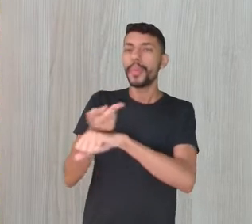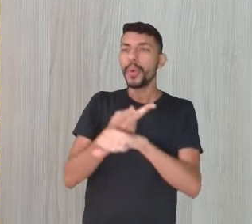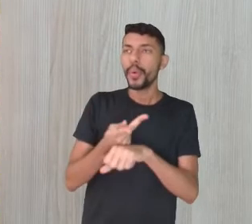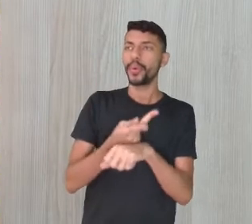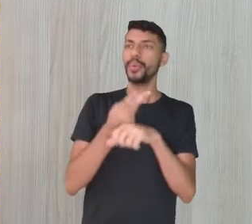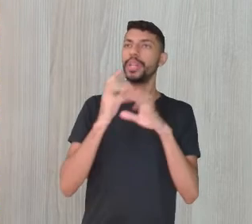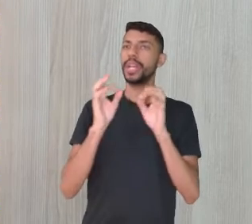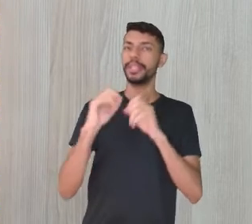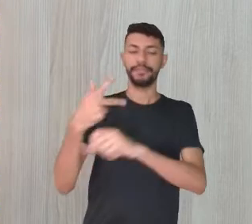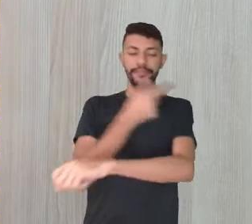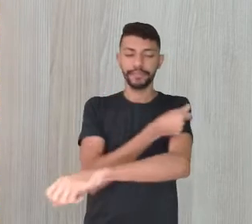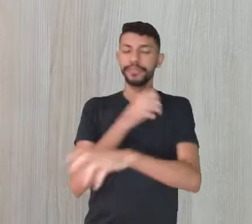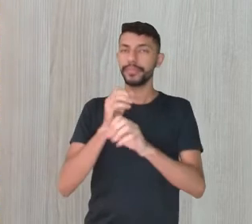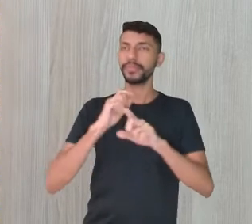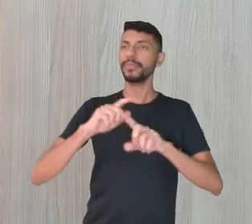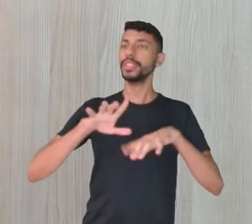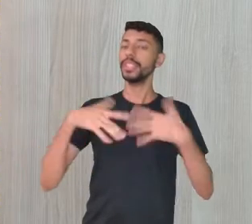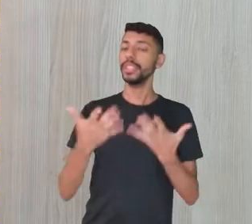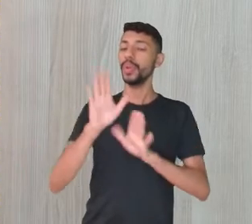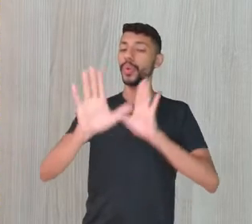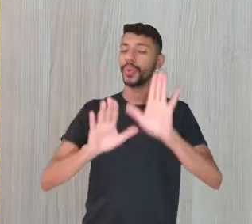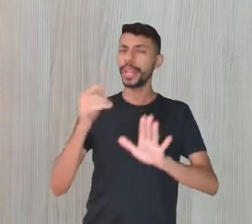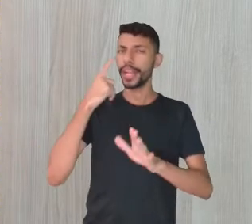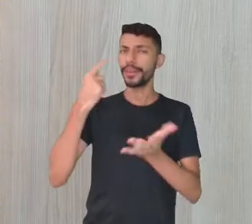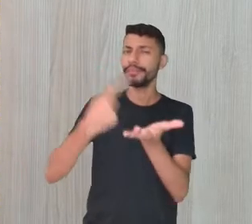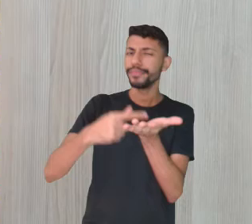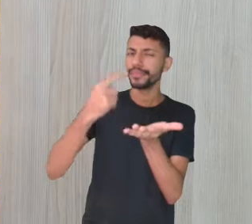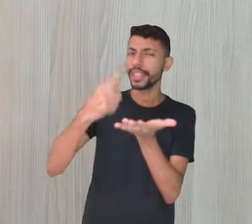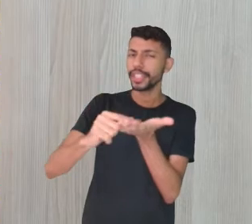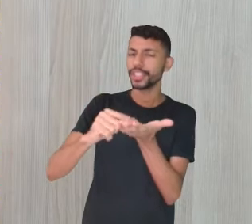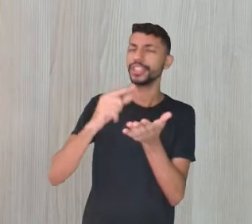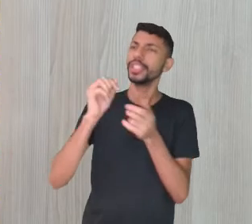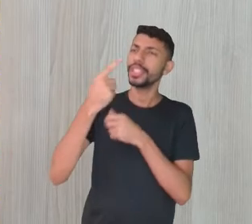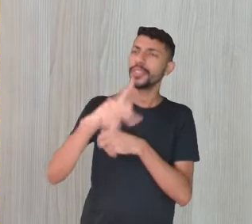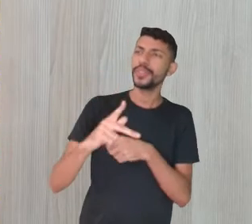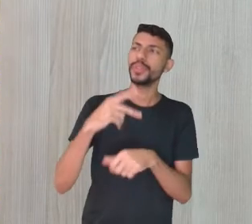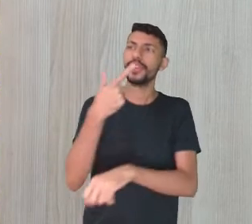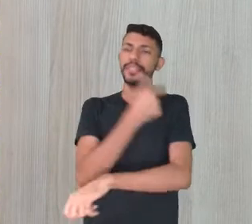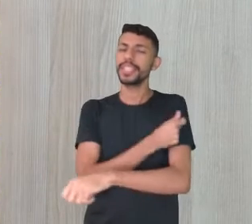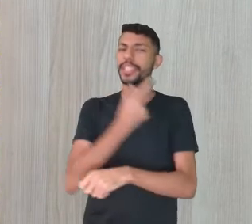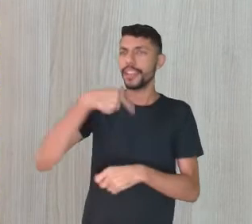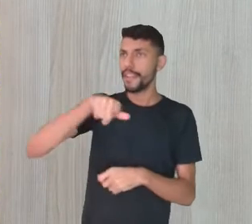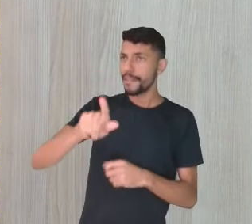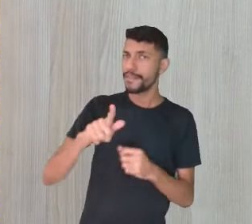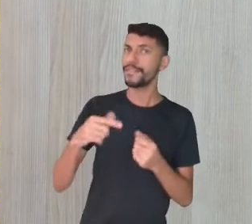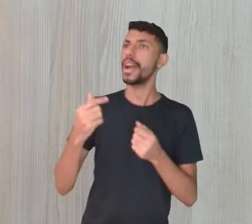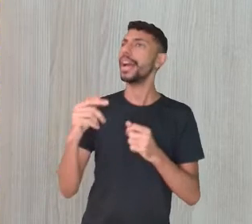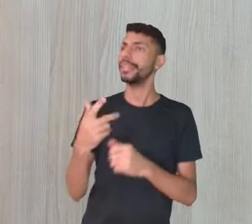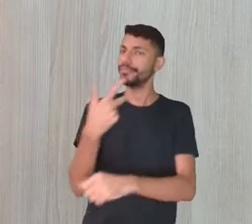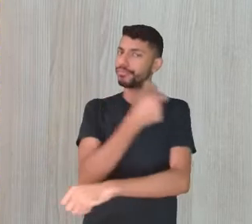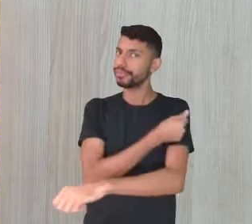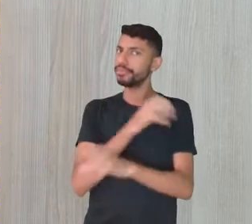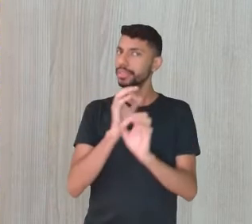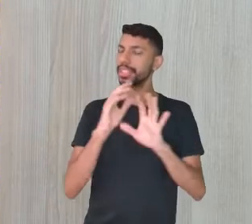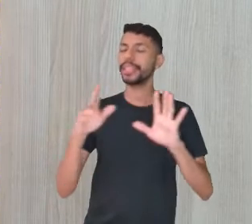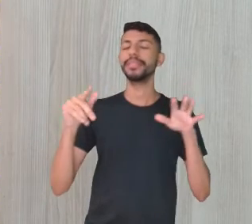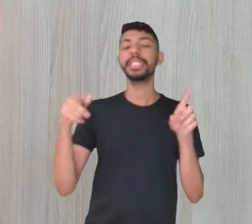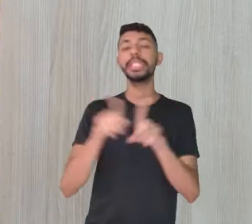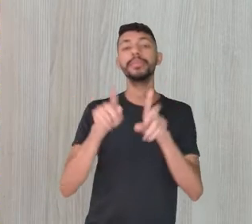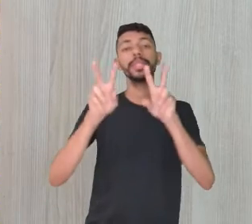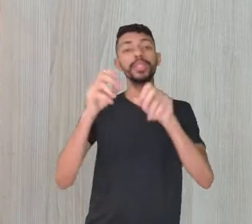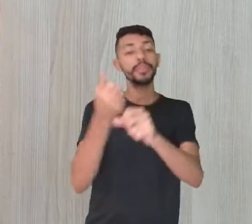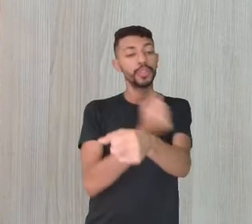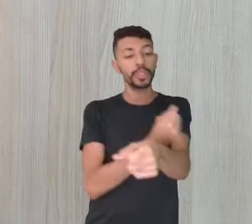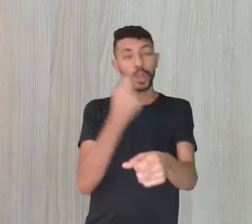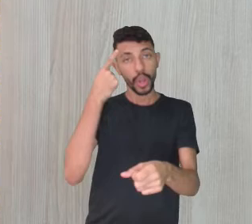não é? Então, cuidado, pessoal, agendem a vacina e comecem aí nos postos tomar essa vacina. E a questão das drogas, o